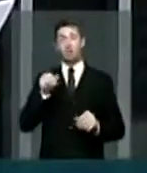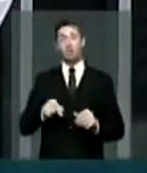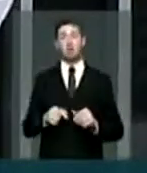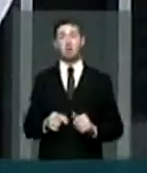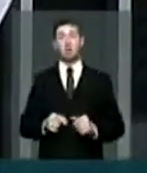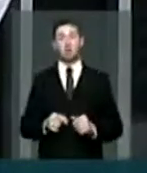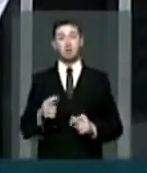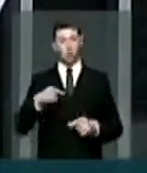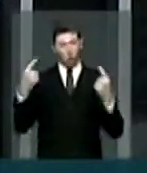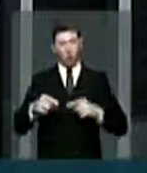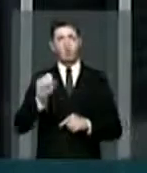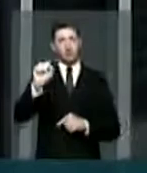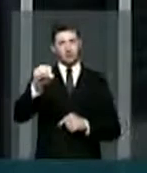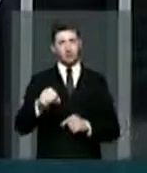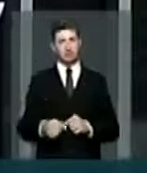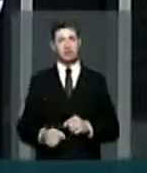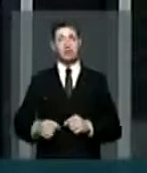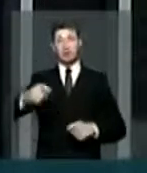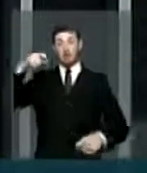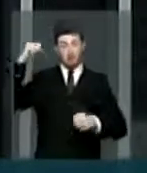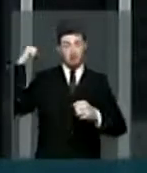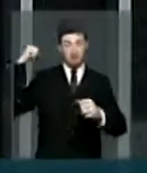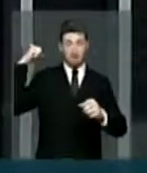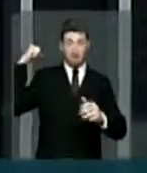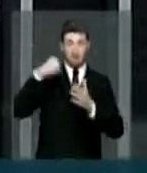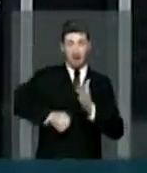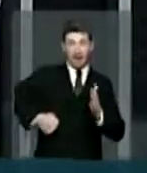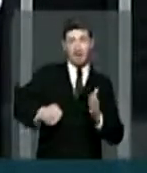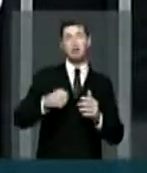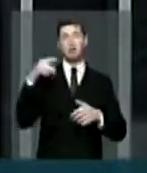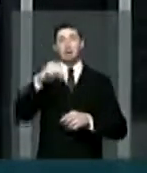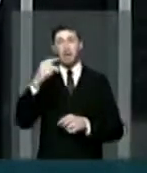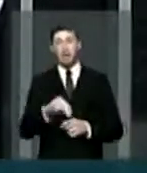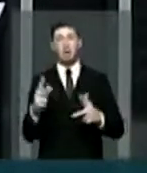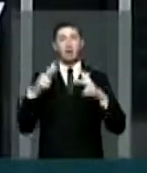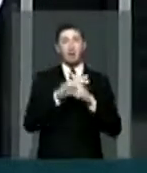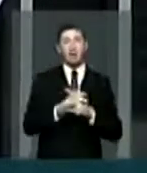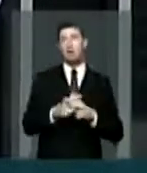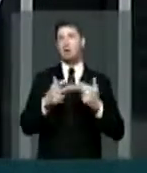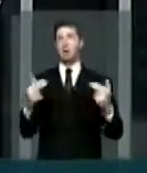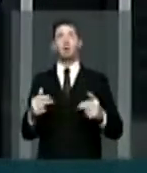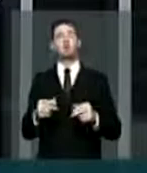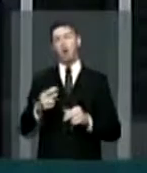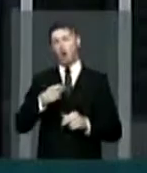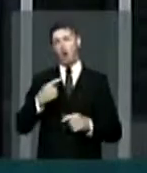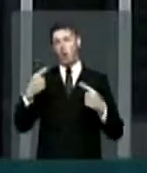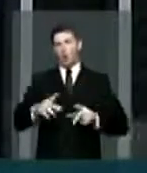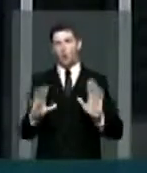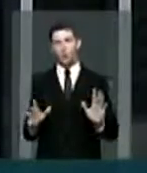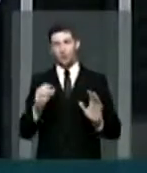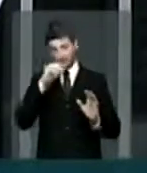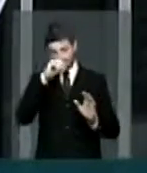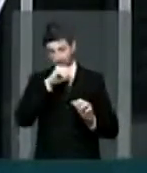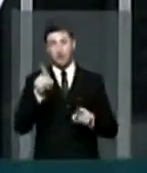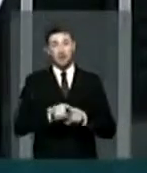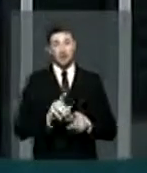Sou contrário, sim, à agressão física a qualquer ser vivente. Como se não bastasse, temos ainda o ativismo do Conselho